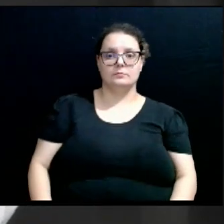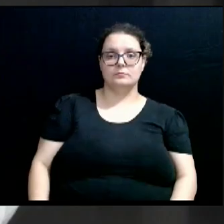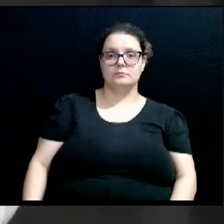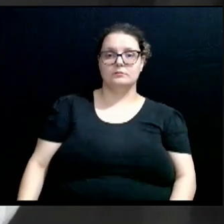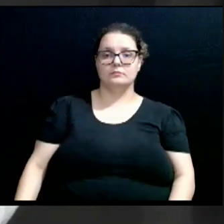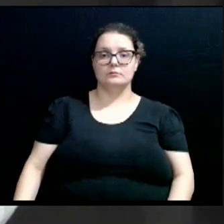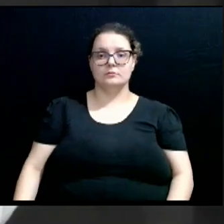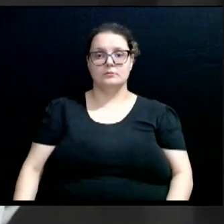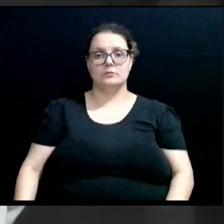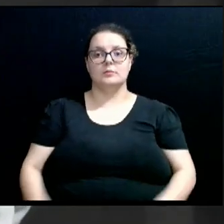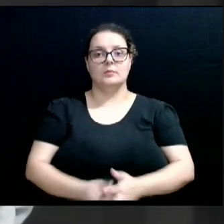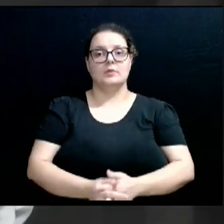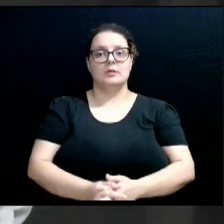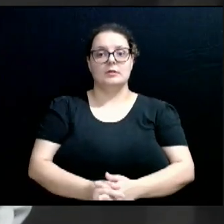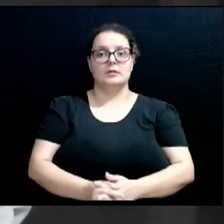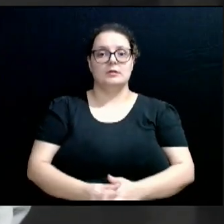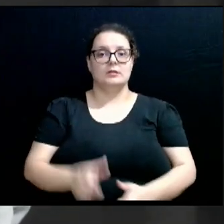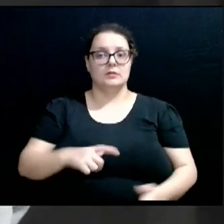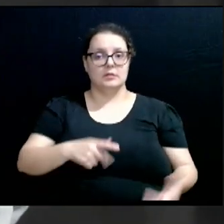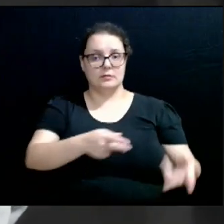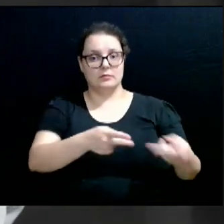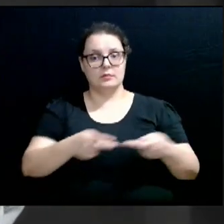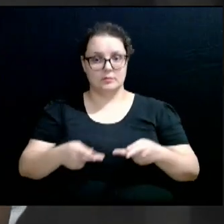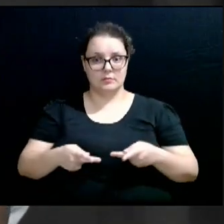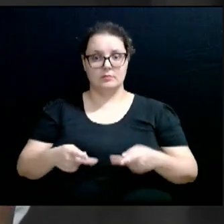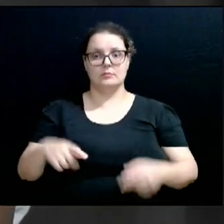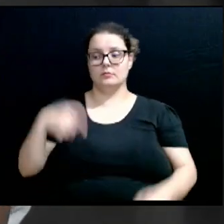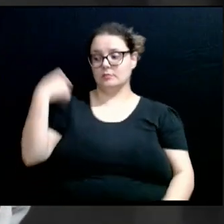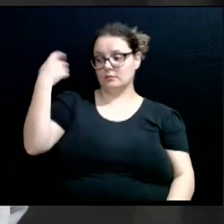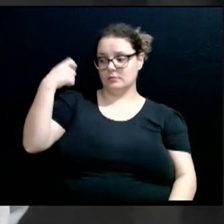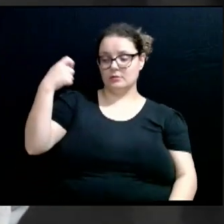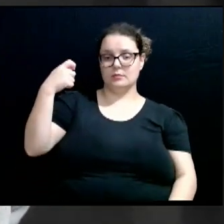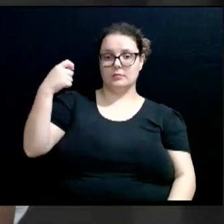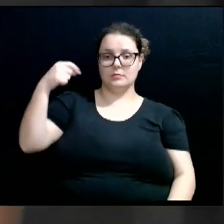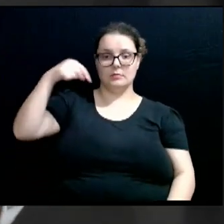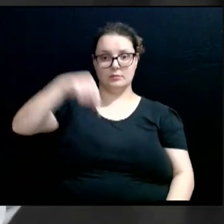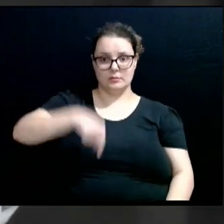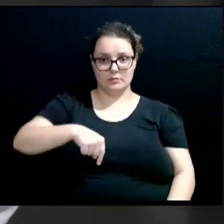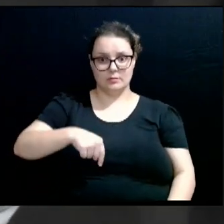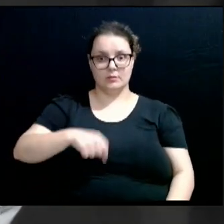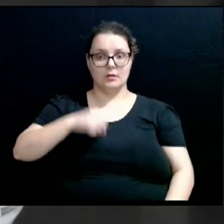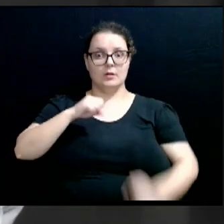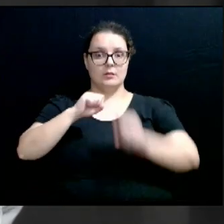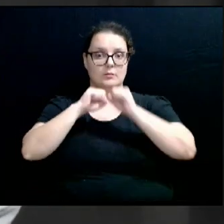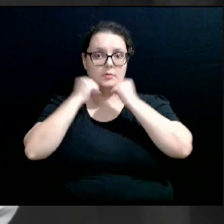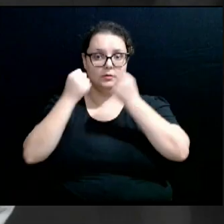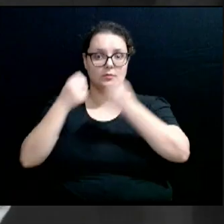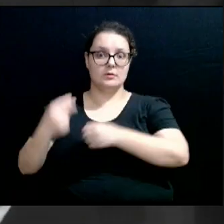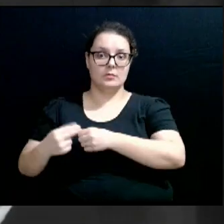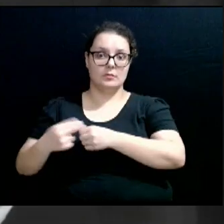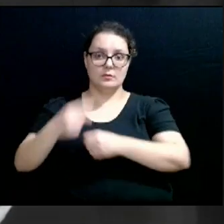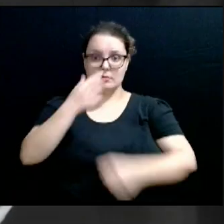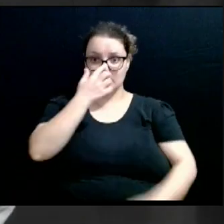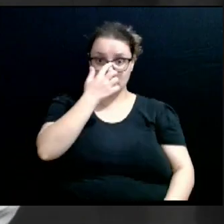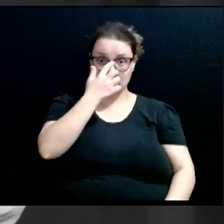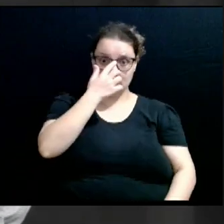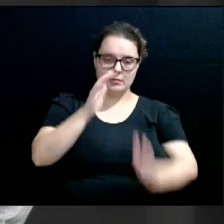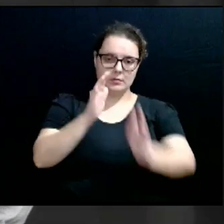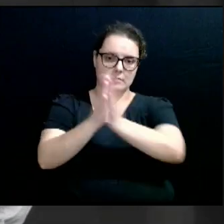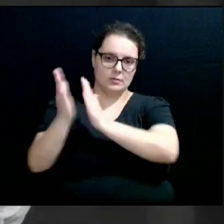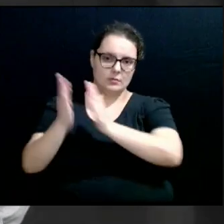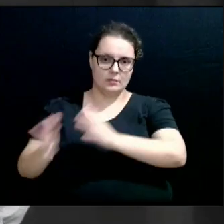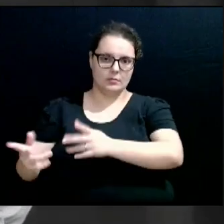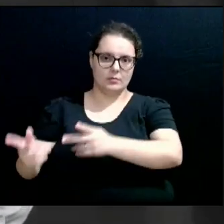umas meninas do Rio Grande do Sul, que vieram para um seminário na Unicamp, e elas vieram visitar a biblioteca. E